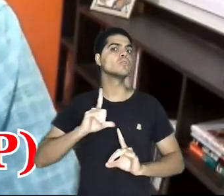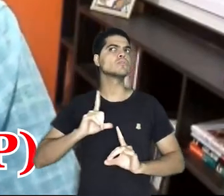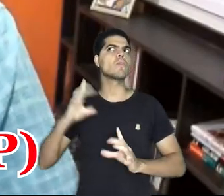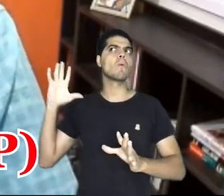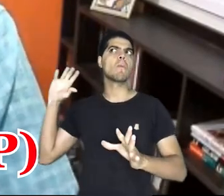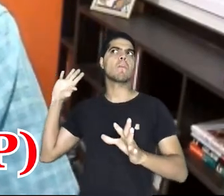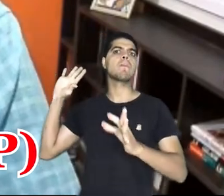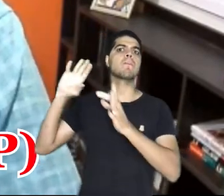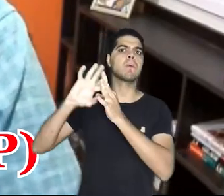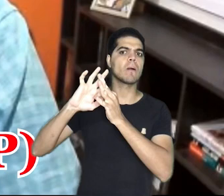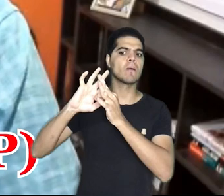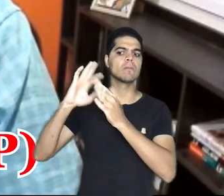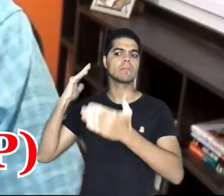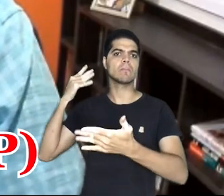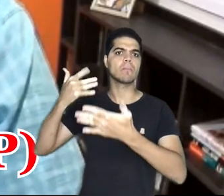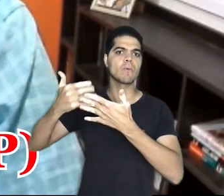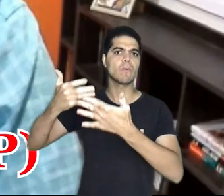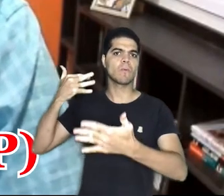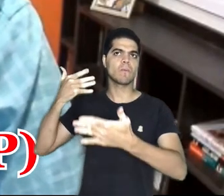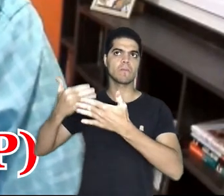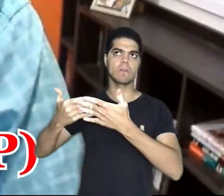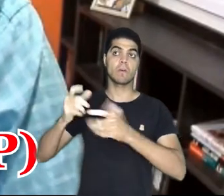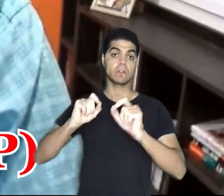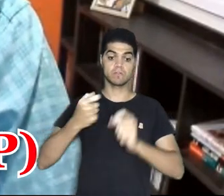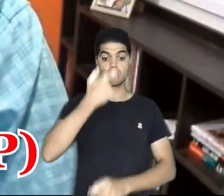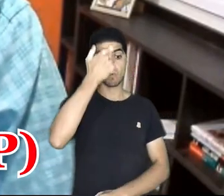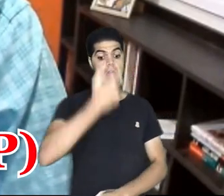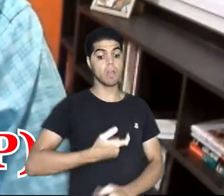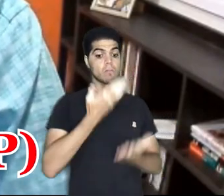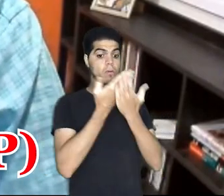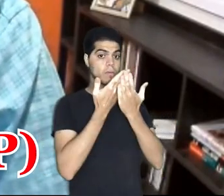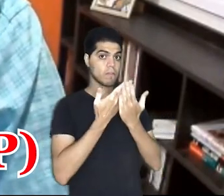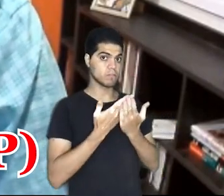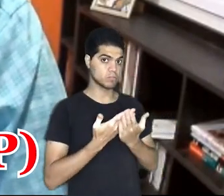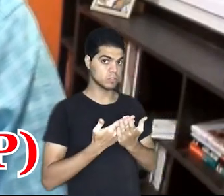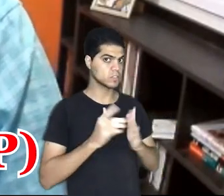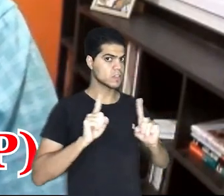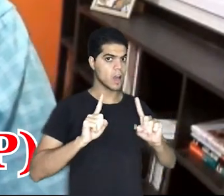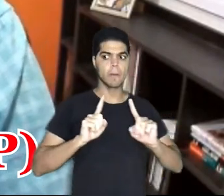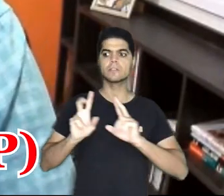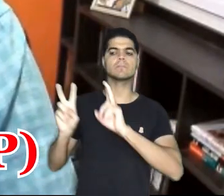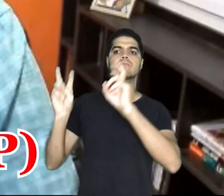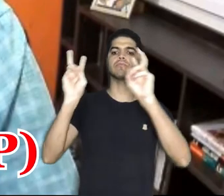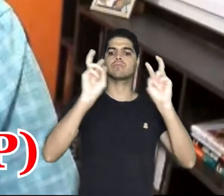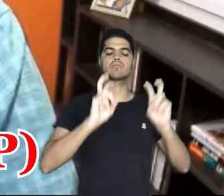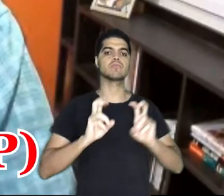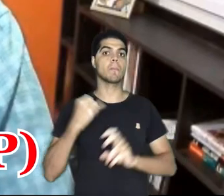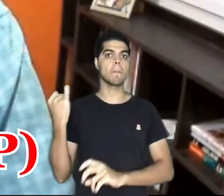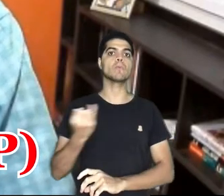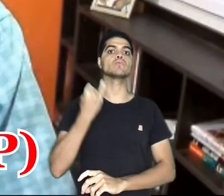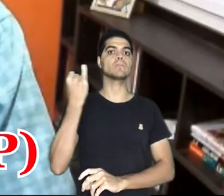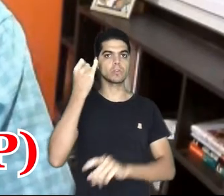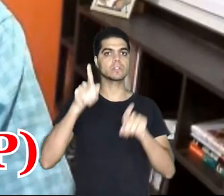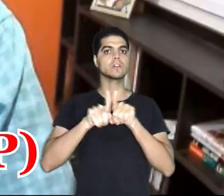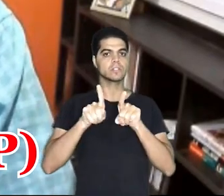conexões entre o passado e o presente. Eu não digo isso por ser um estudioso da independência, existem muitos outros temas importantíssimos da